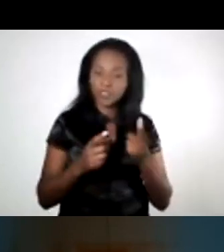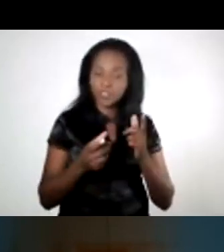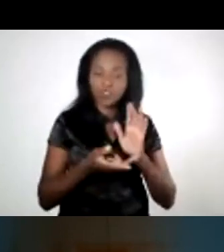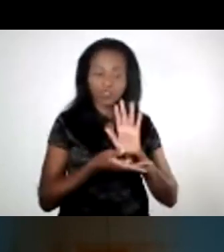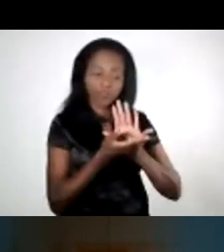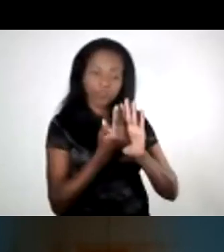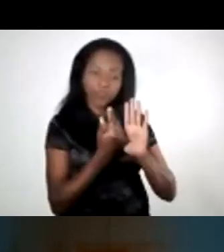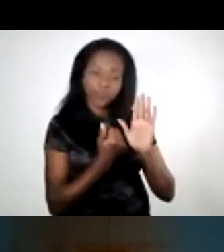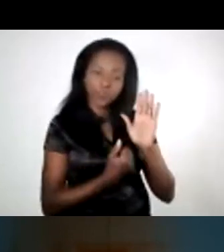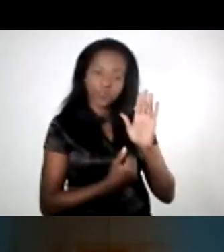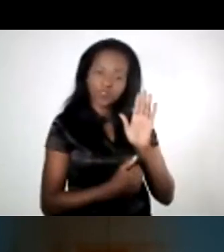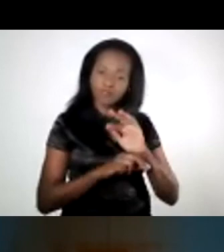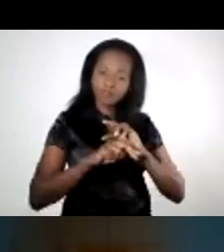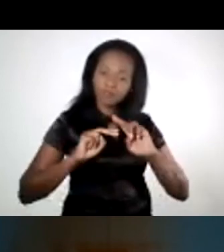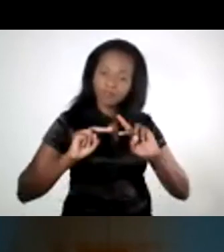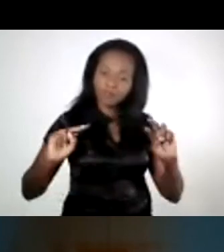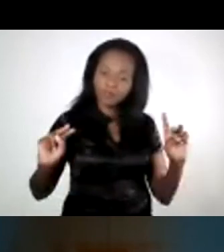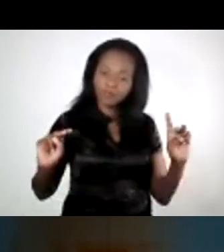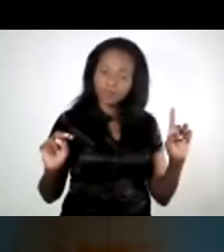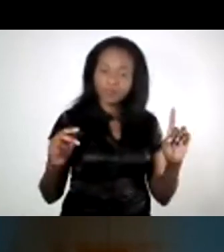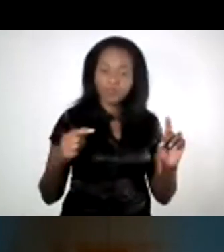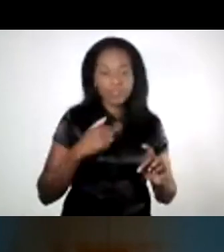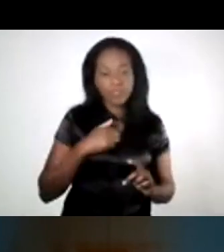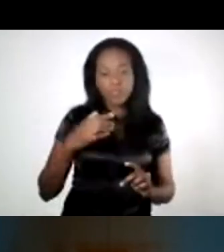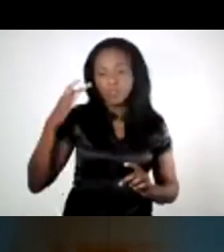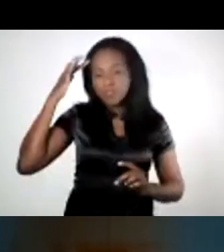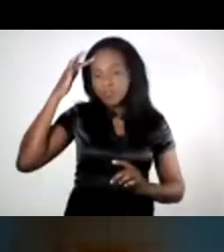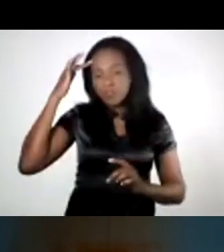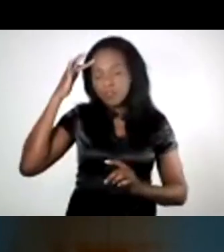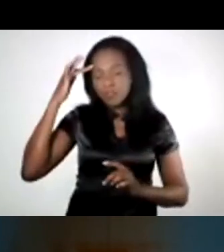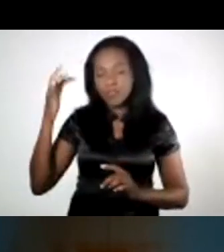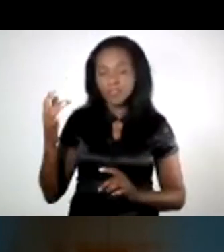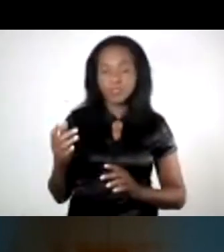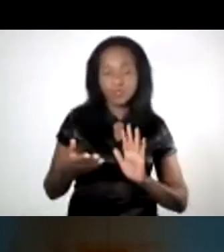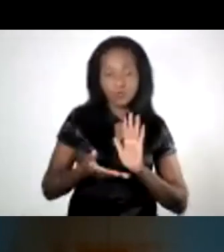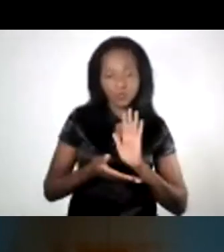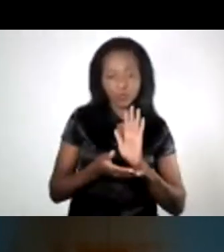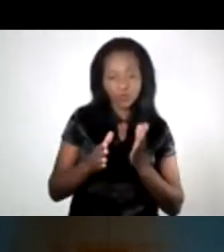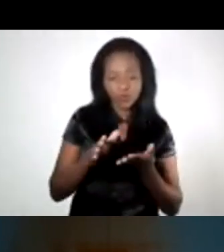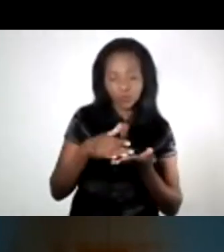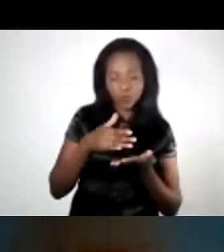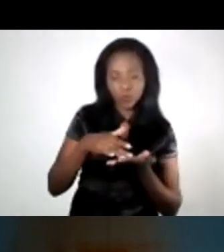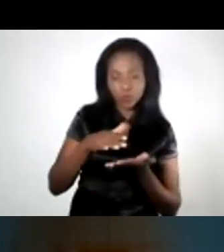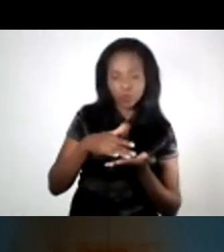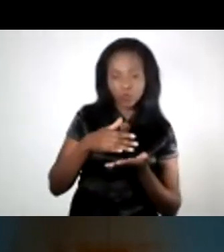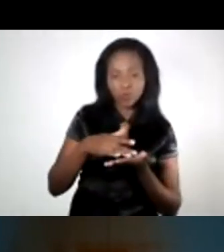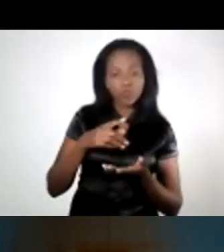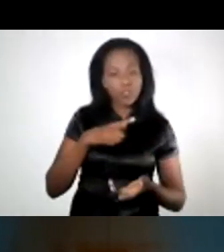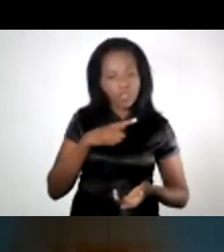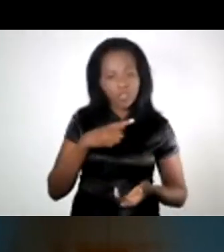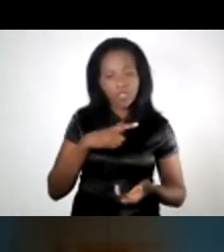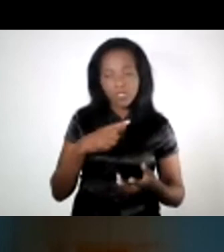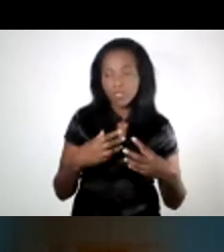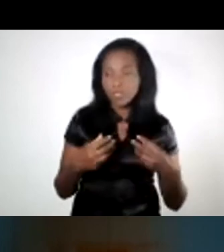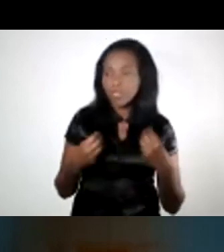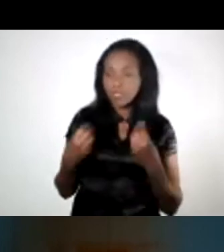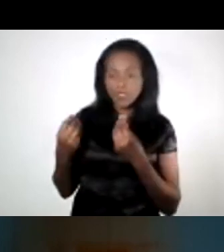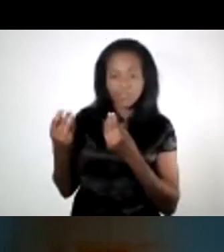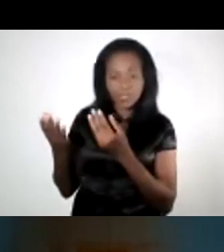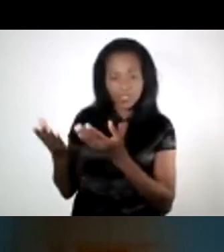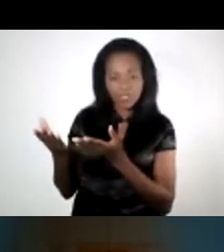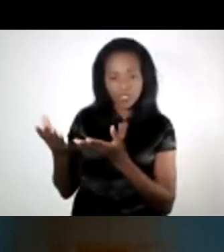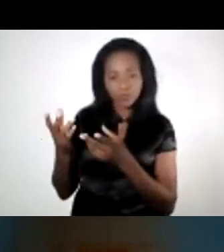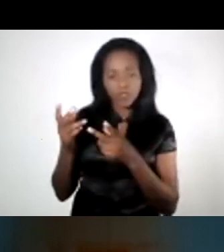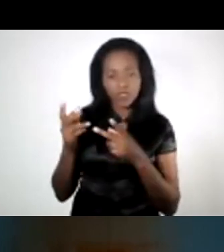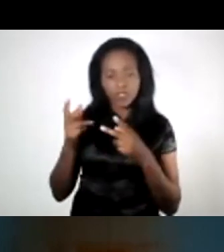gravuras, e que eu acho o seguinte, que esse livro, ele traz para as pessoas elas